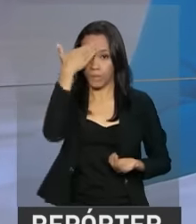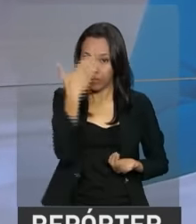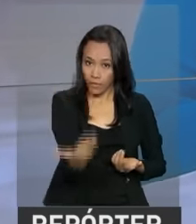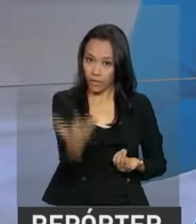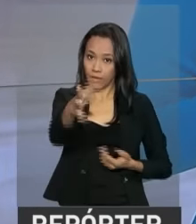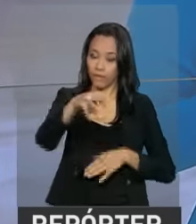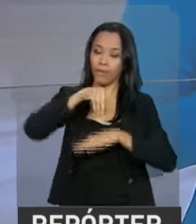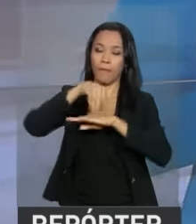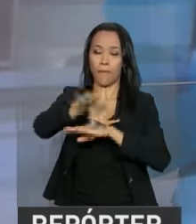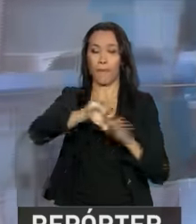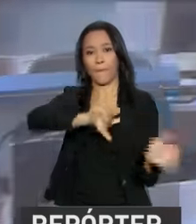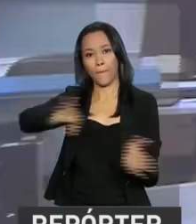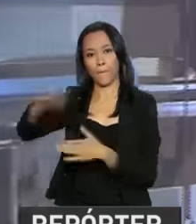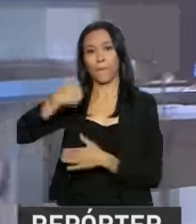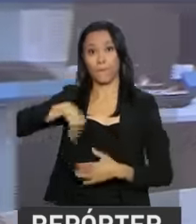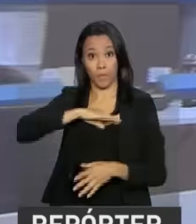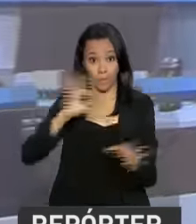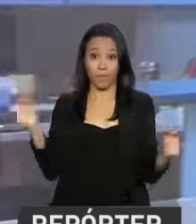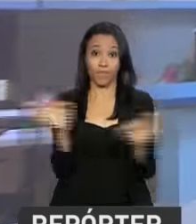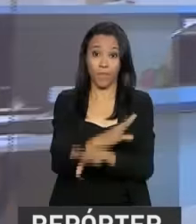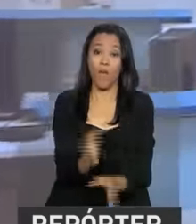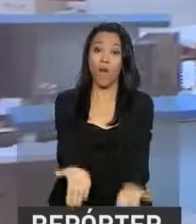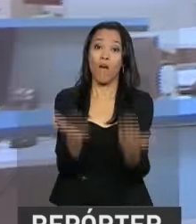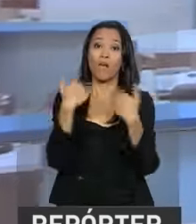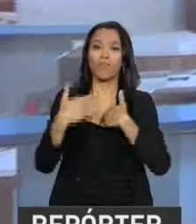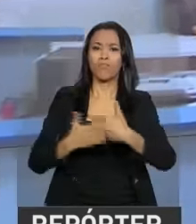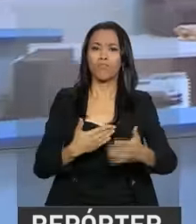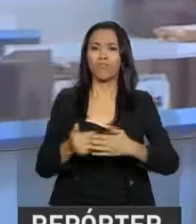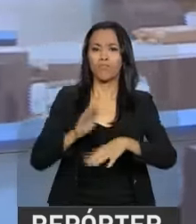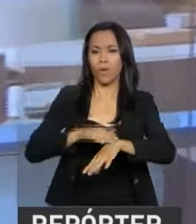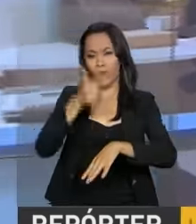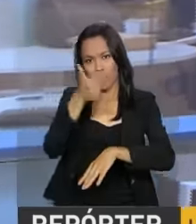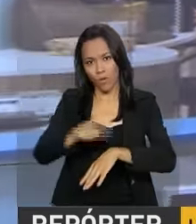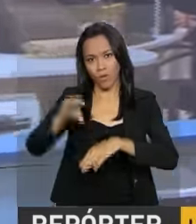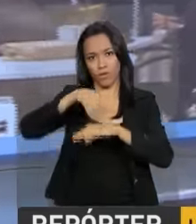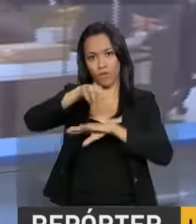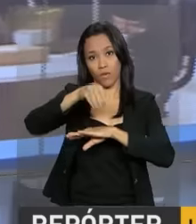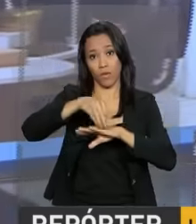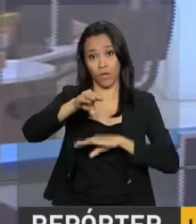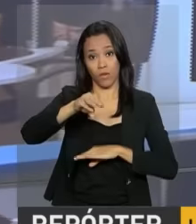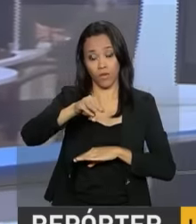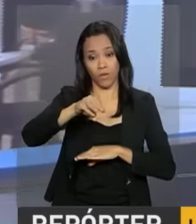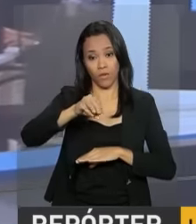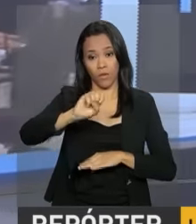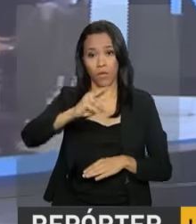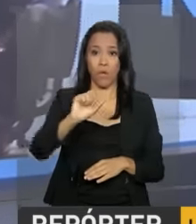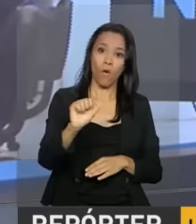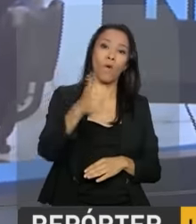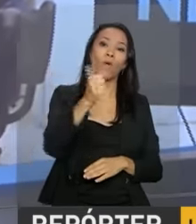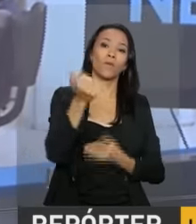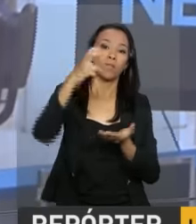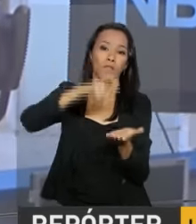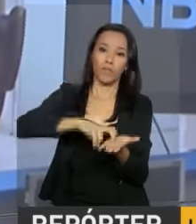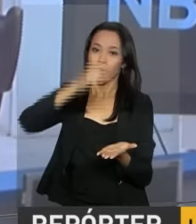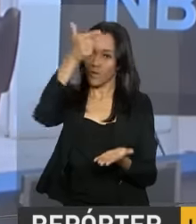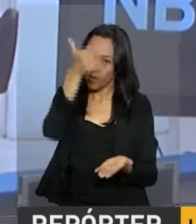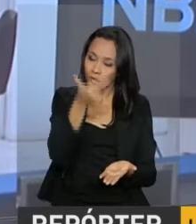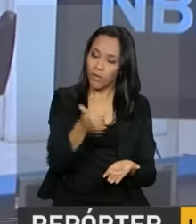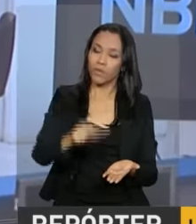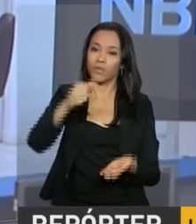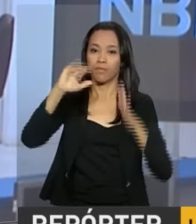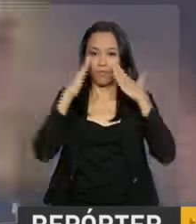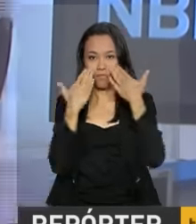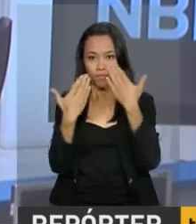informações e nós ficamos por aqui voltamos a qualquer momento com outras informações ou às 11 da manhã na próxima edição do repórter